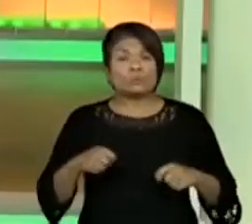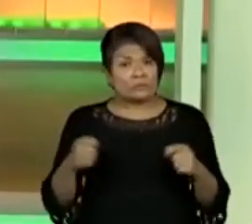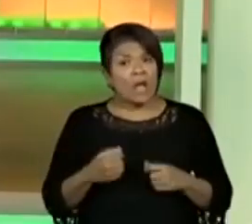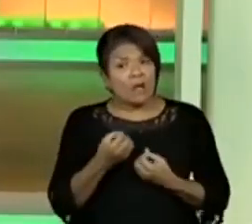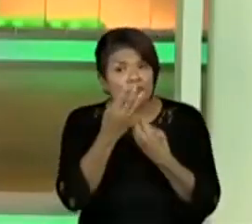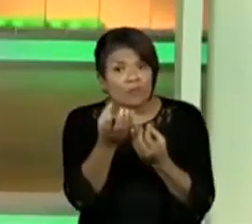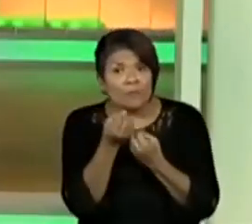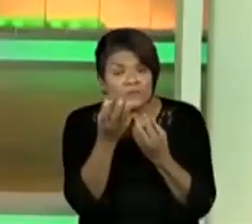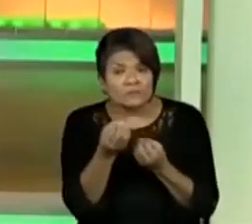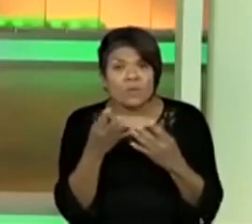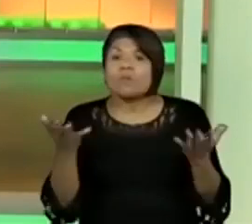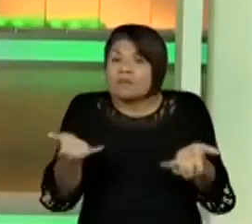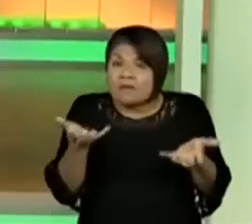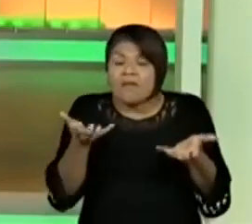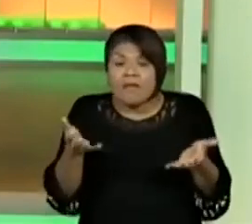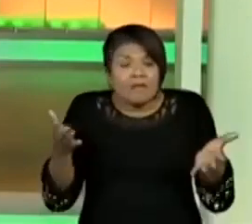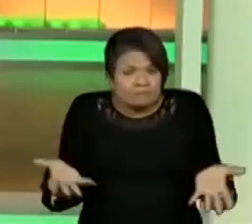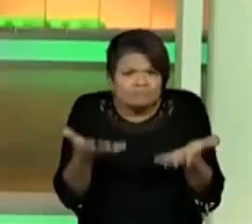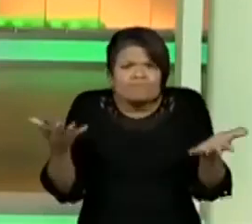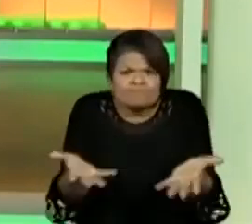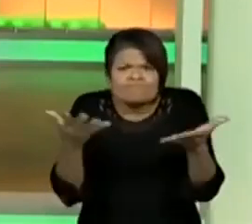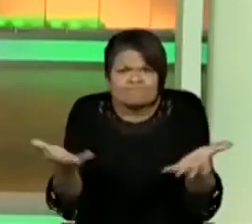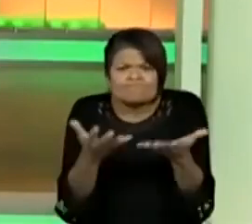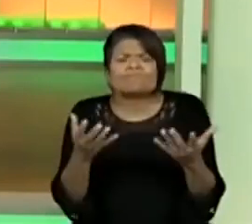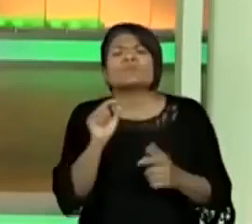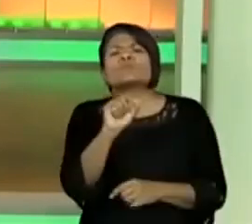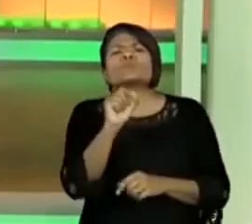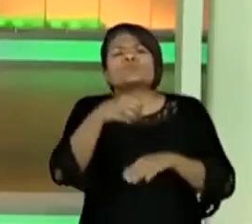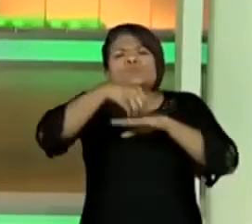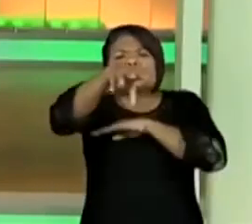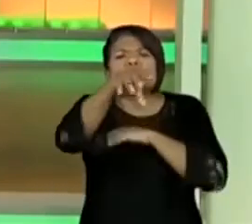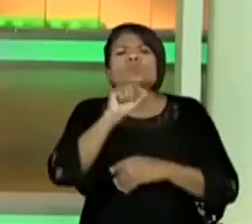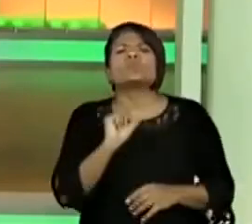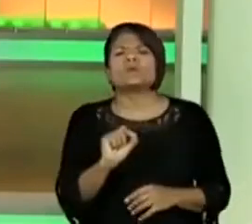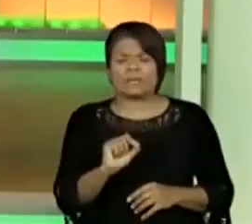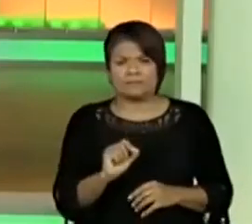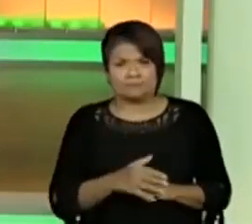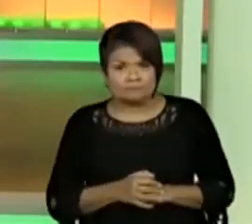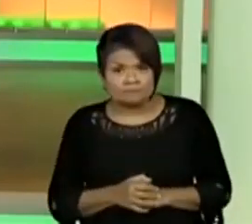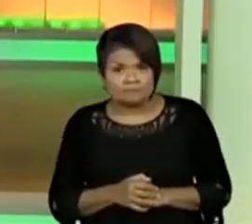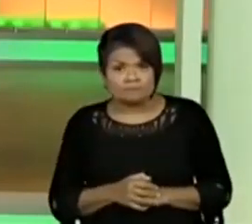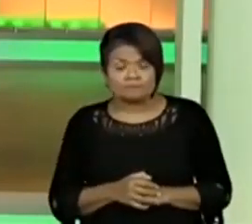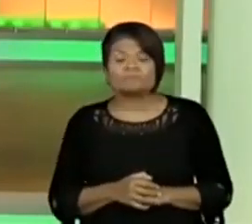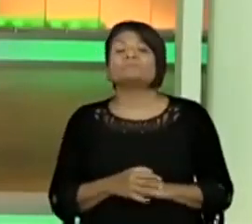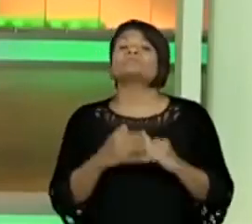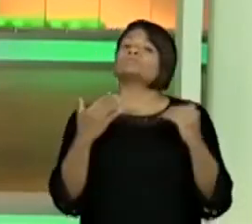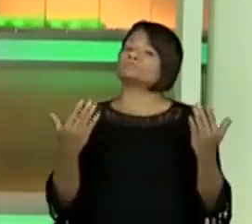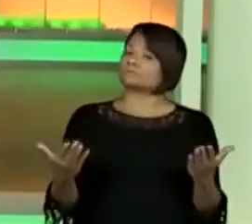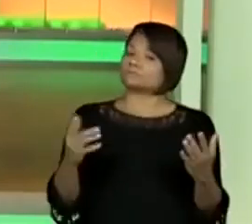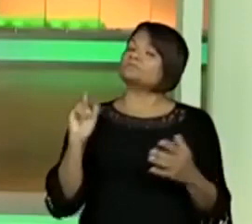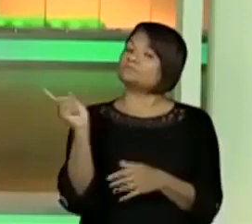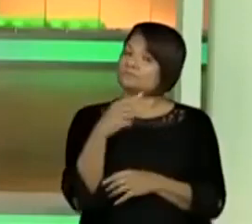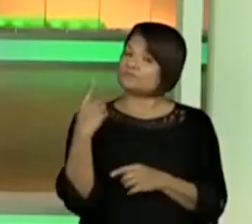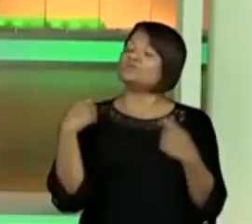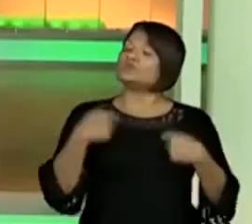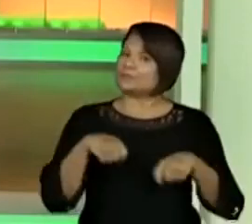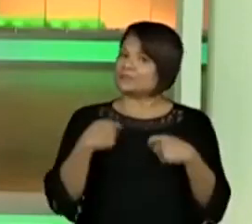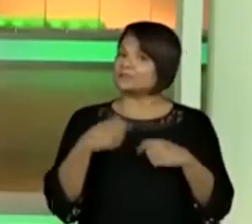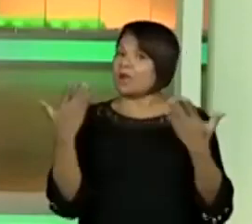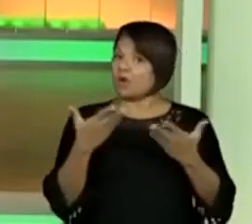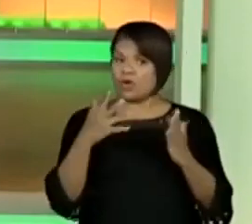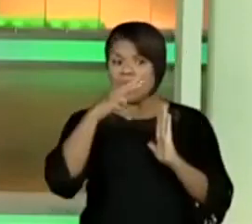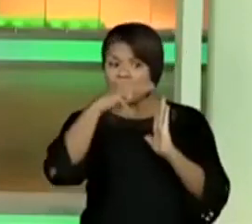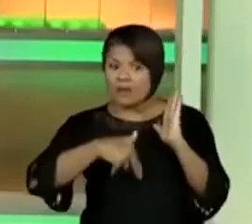quê? Ela está querendo trazer que informação? O que tipo de passeio? Né? Então a gente precisa agora ir para o texto